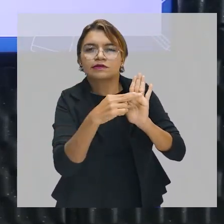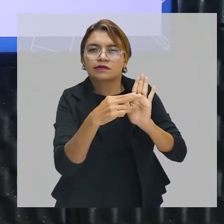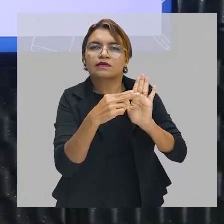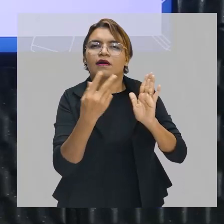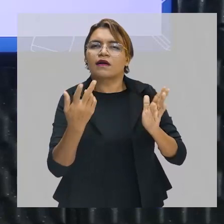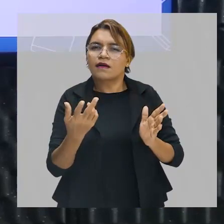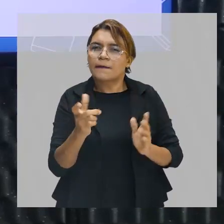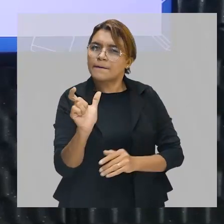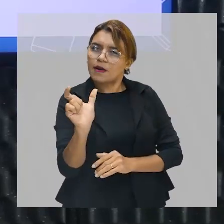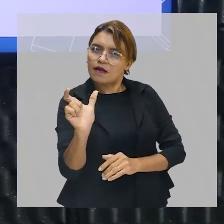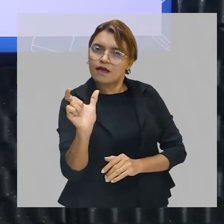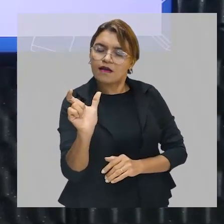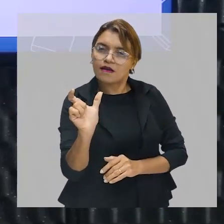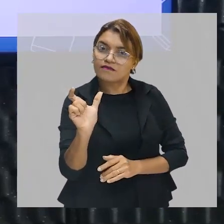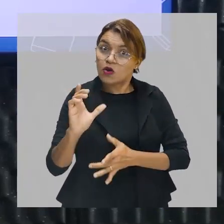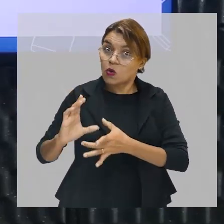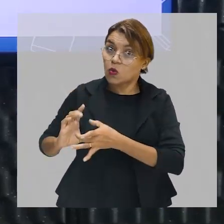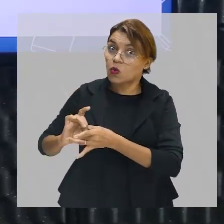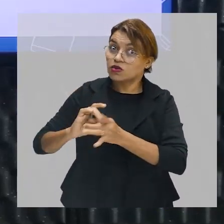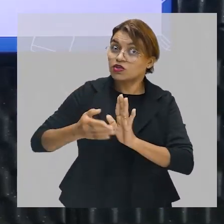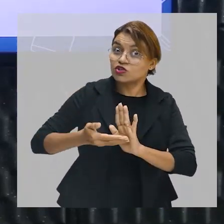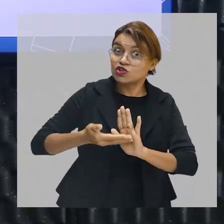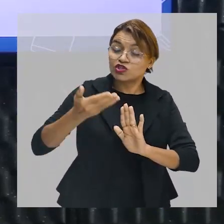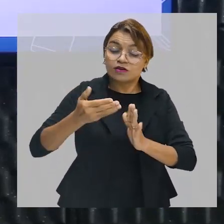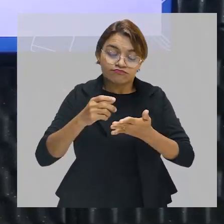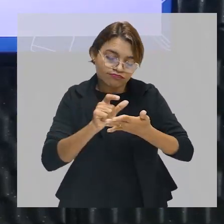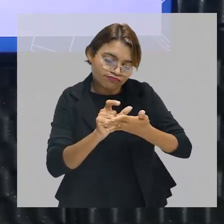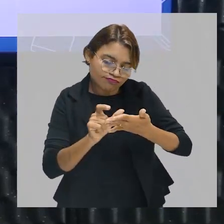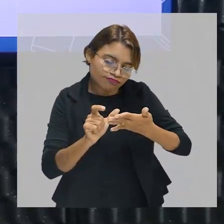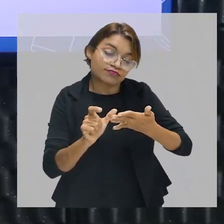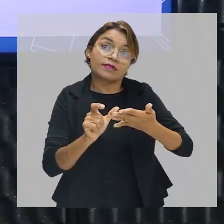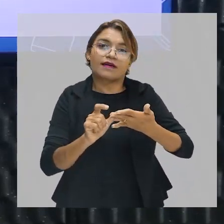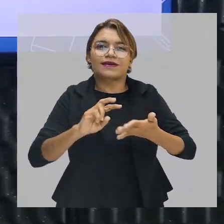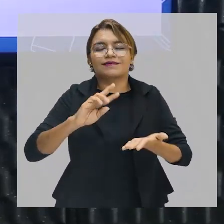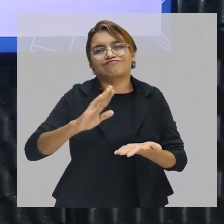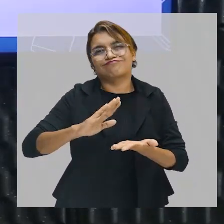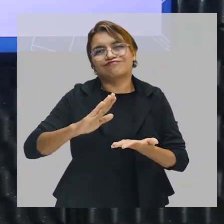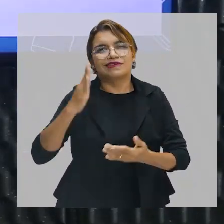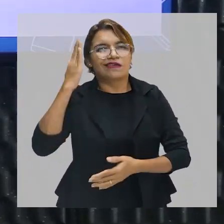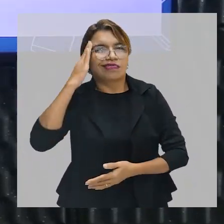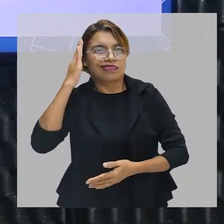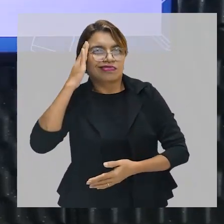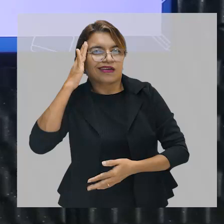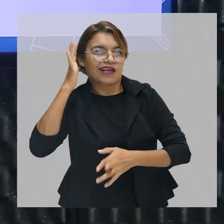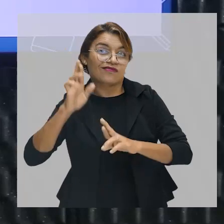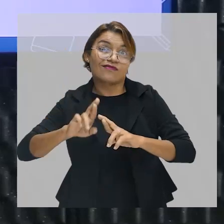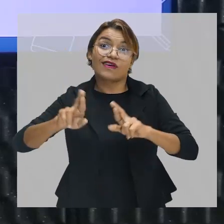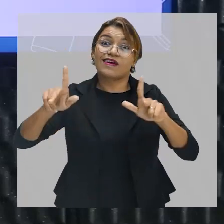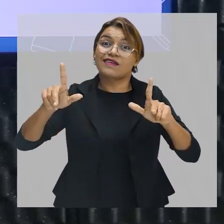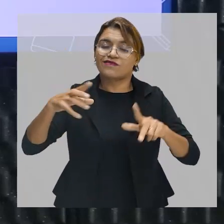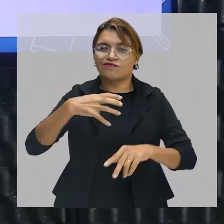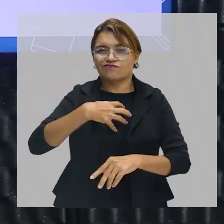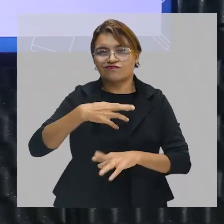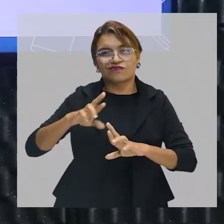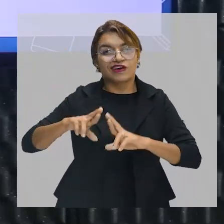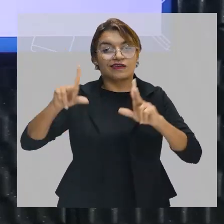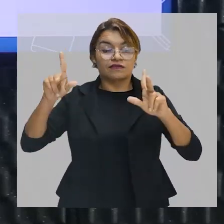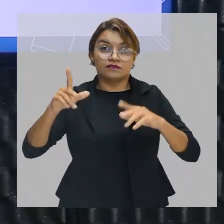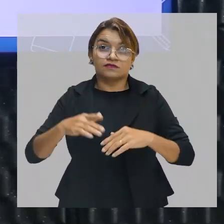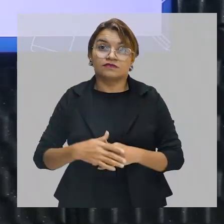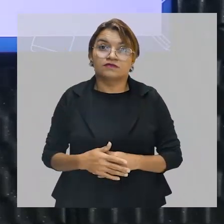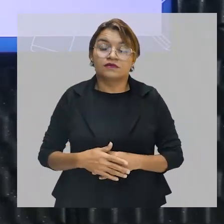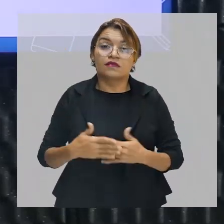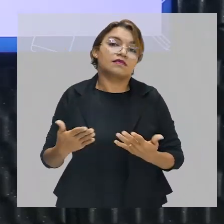parte do contexto, e aí as pessoas acabam interpretando de uma outra forma. Né? Vai dar margem aí